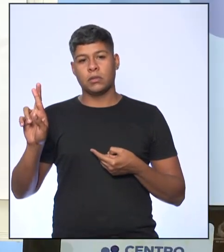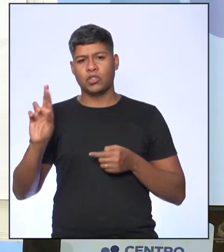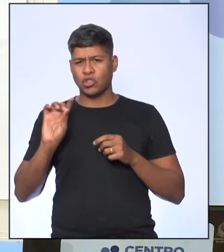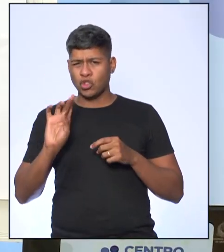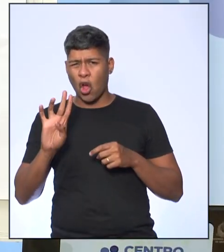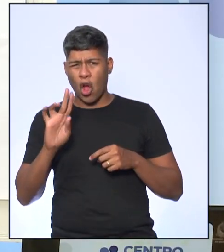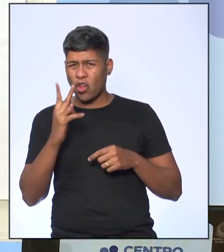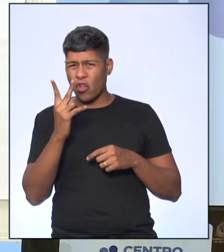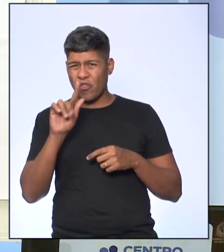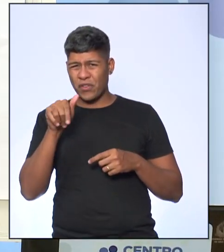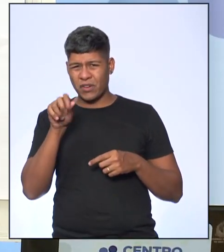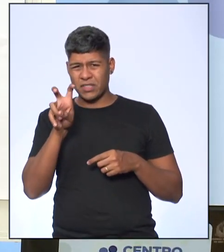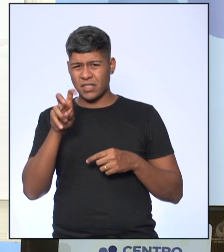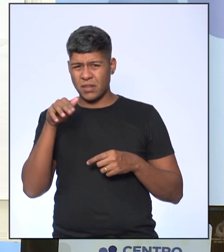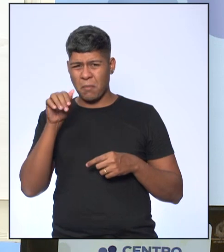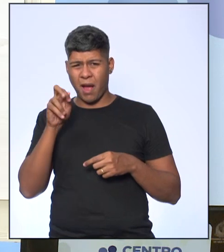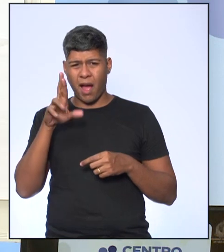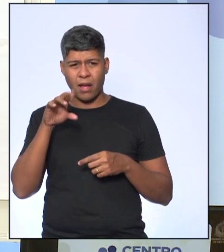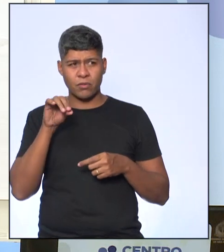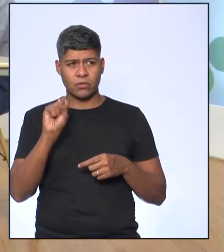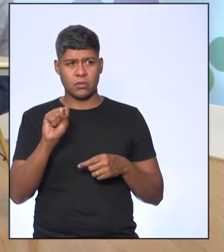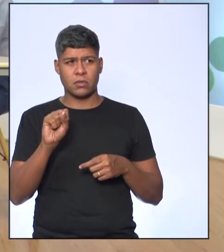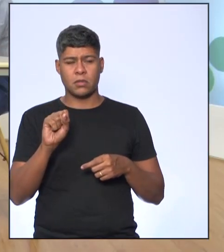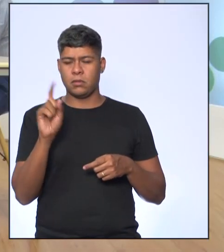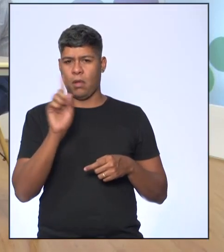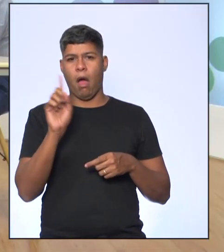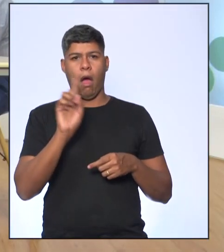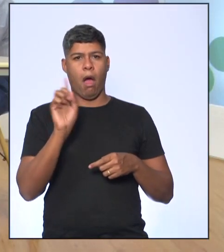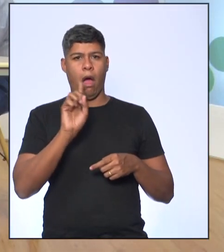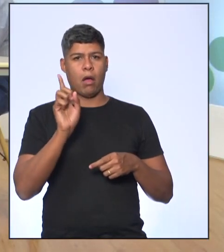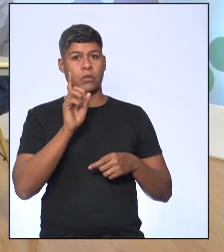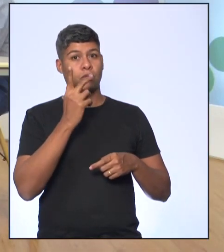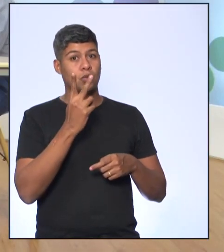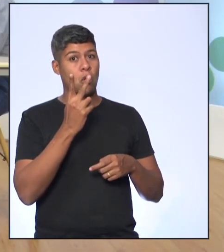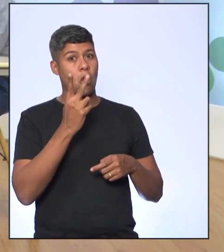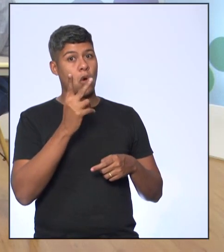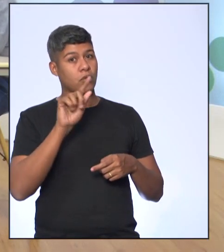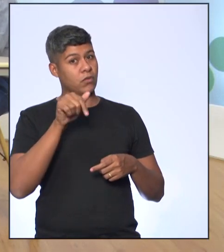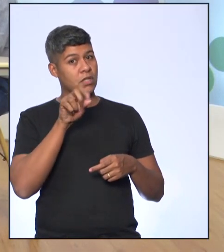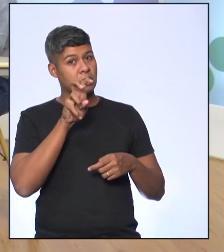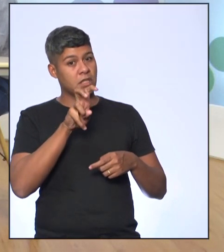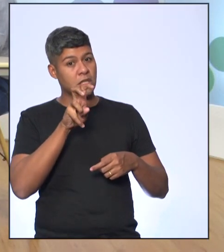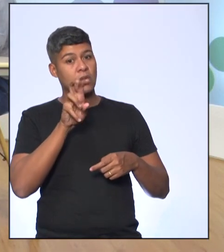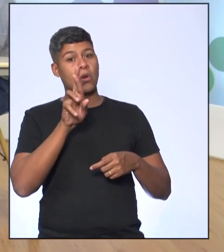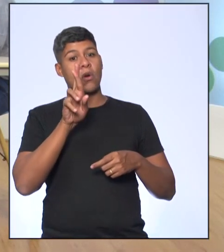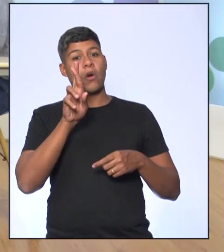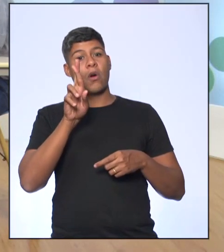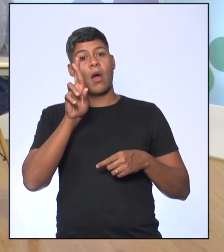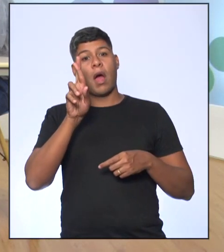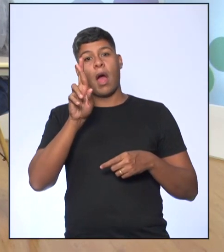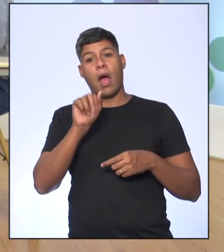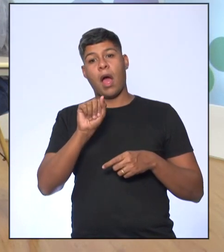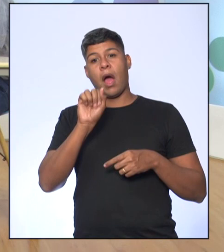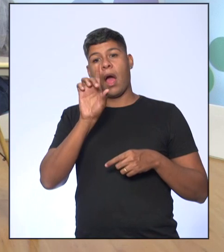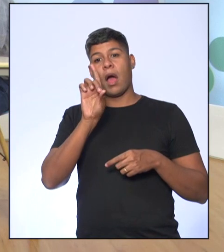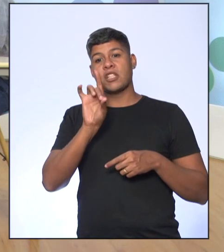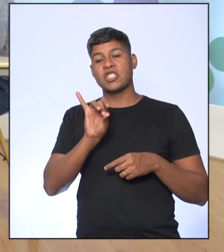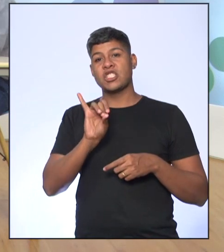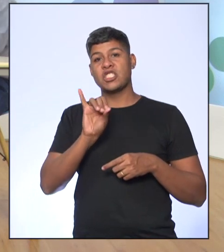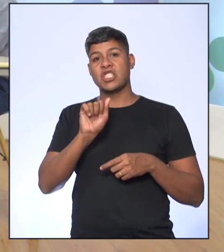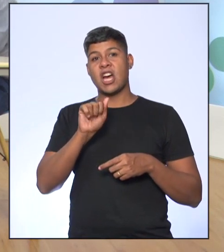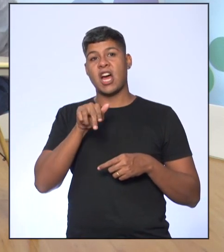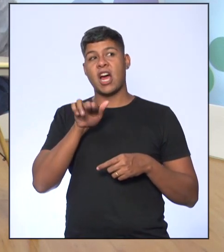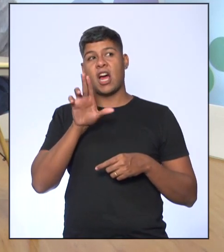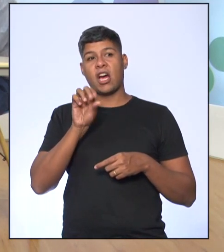só 2,5 a resposta, Marcos? 2,5 radiano. Isso Mas mesmo. eles colocaram certinho,